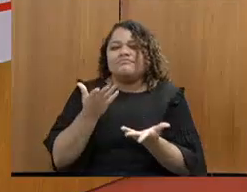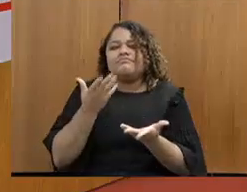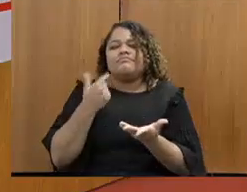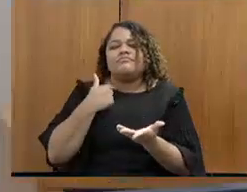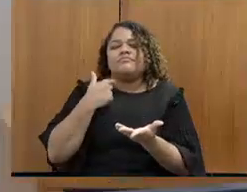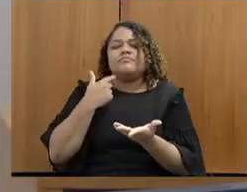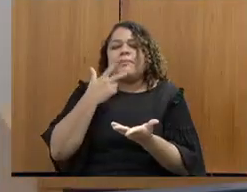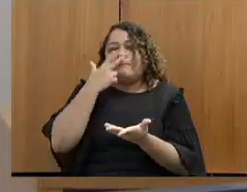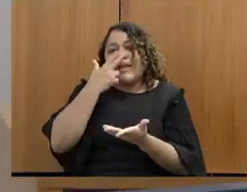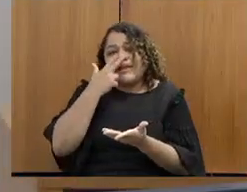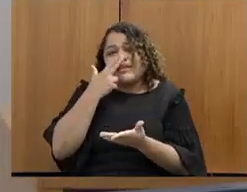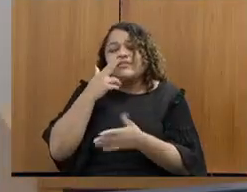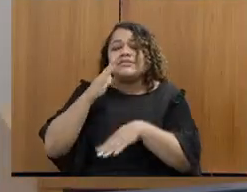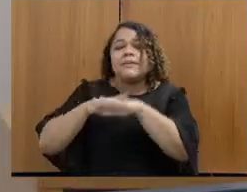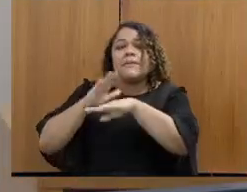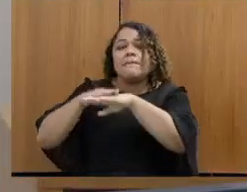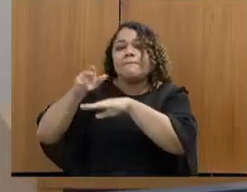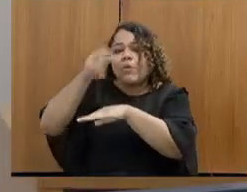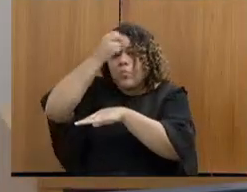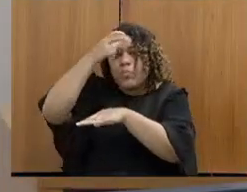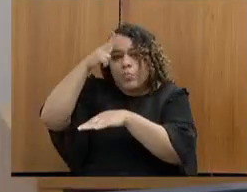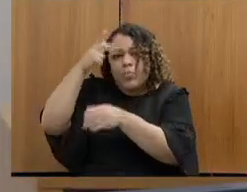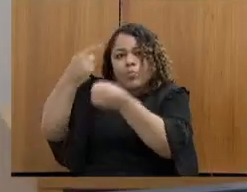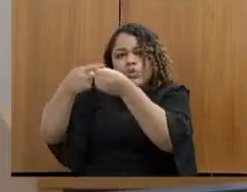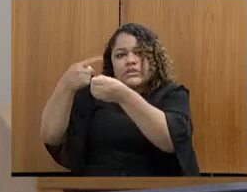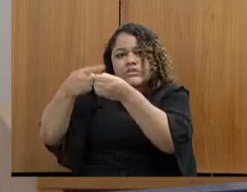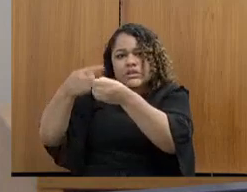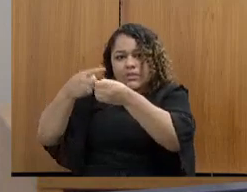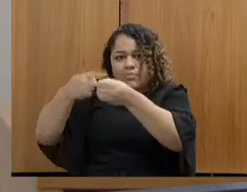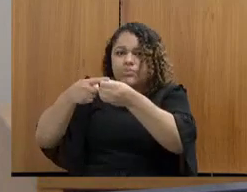de emendas parlamentares e transferência